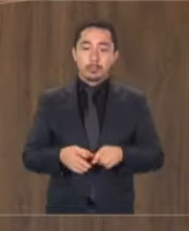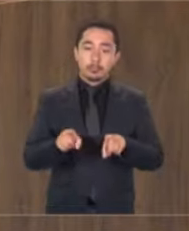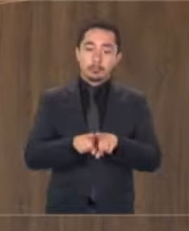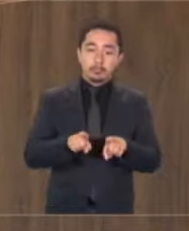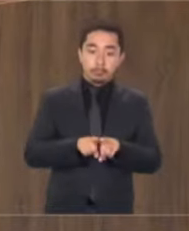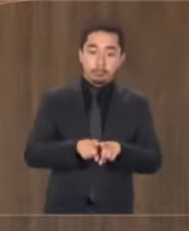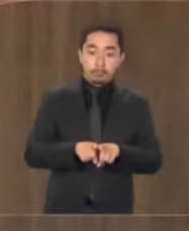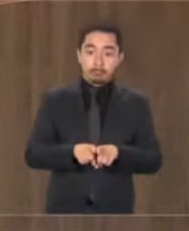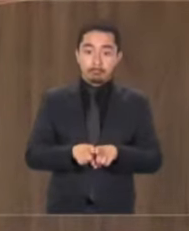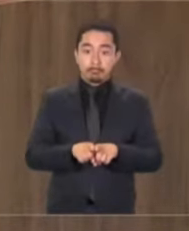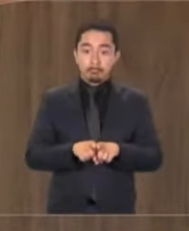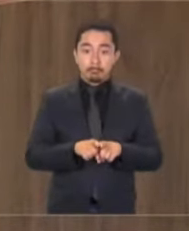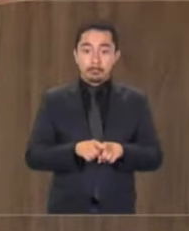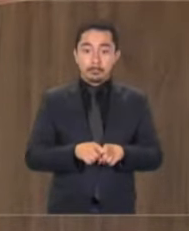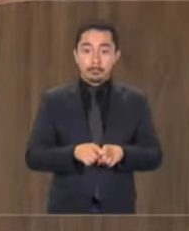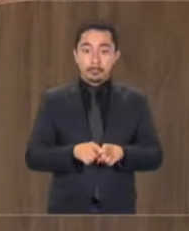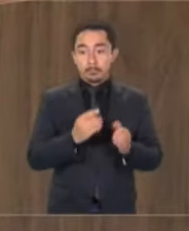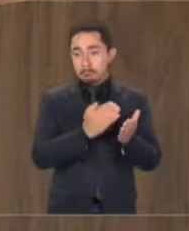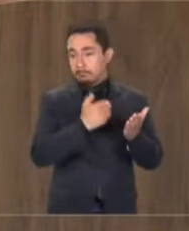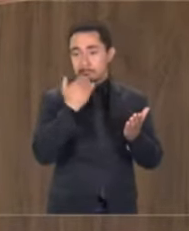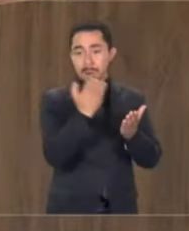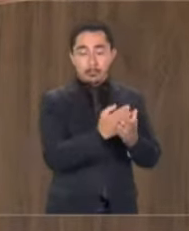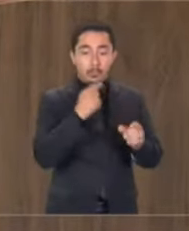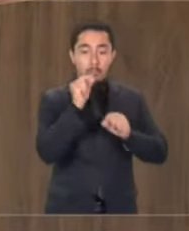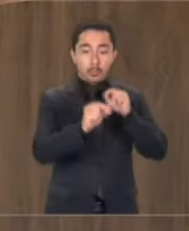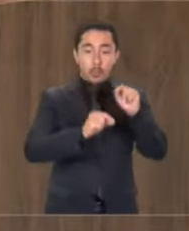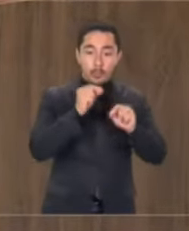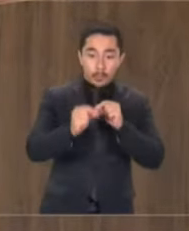vênia, compreendendo que as resoluções